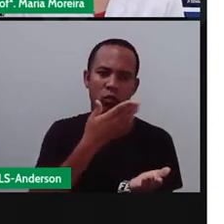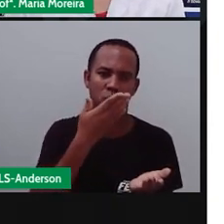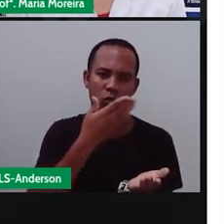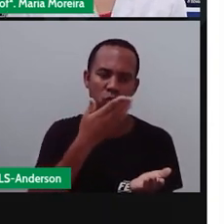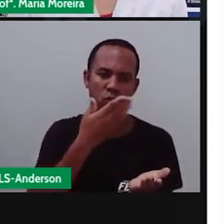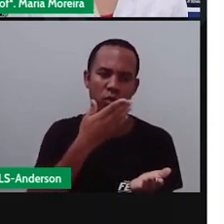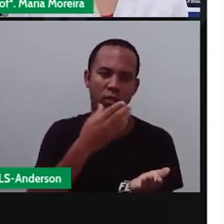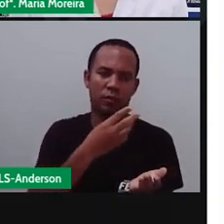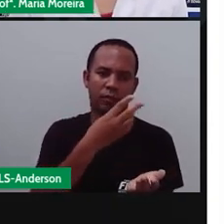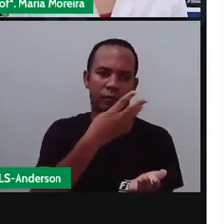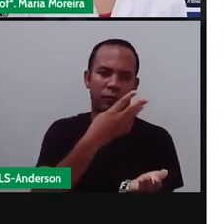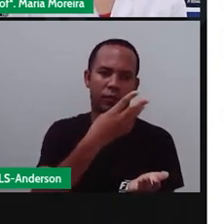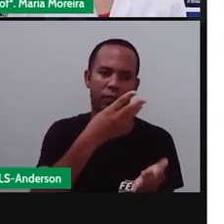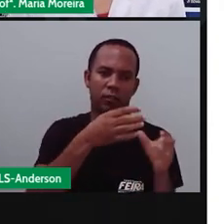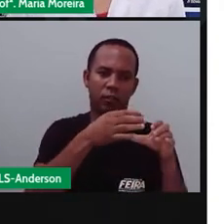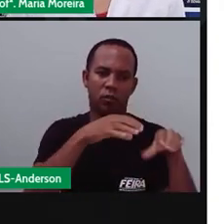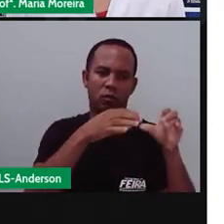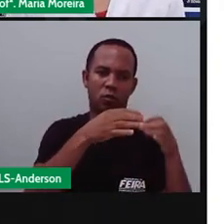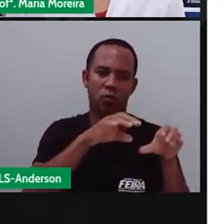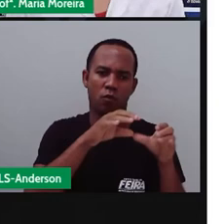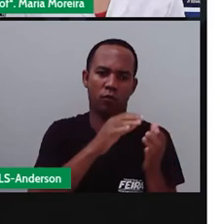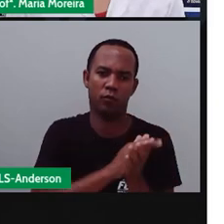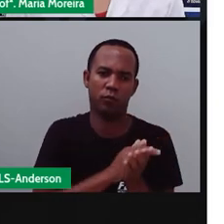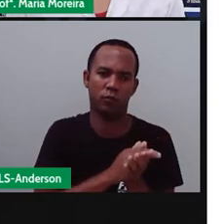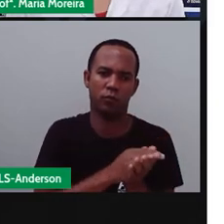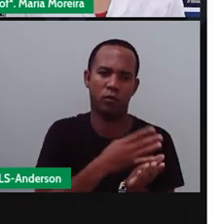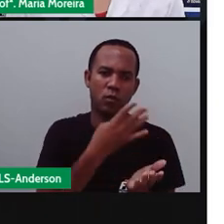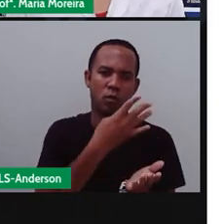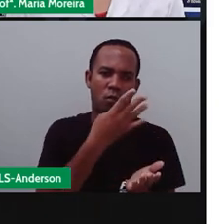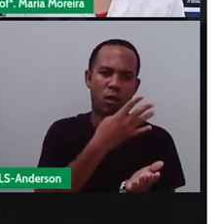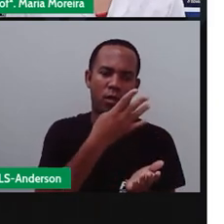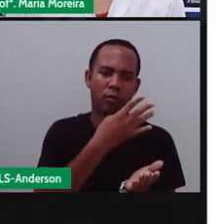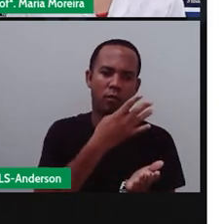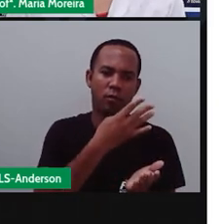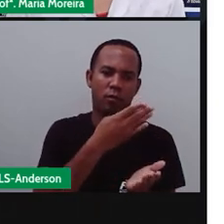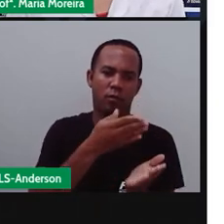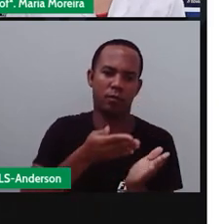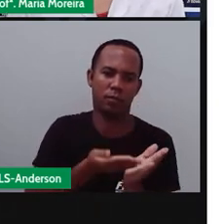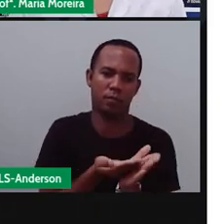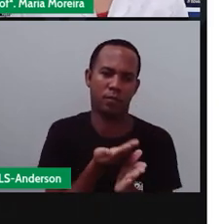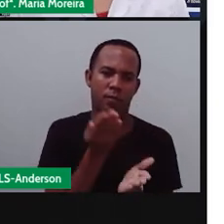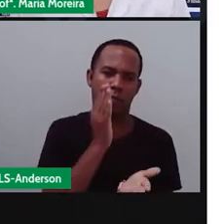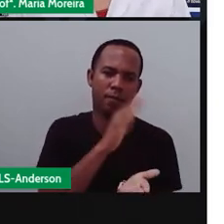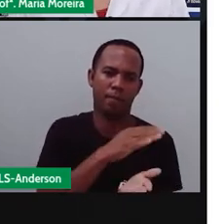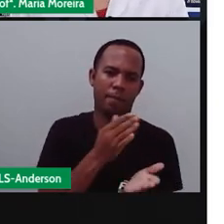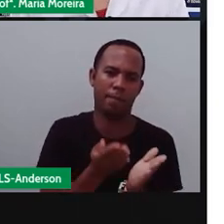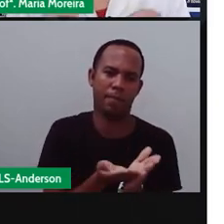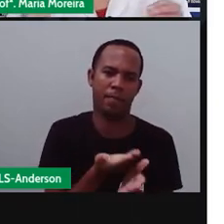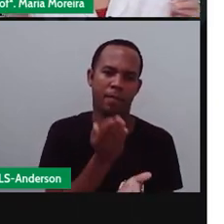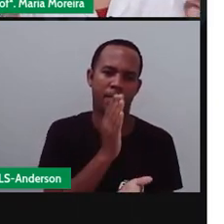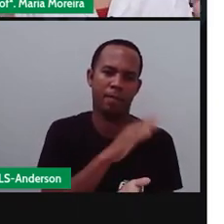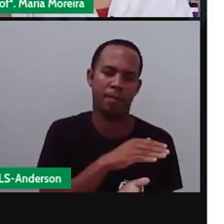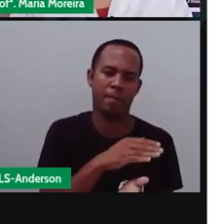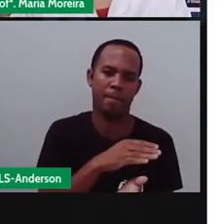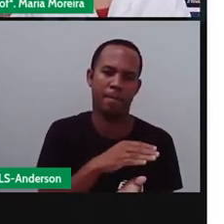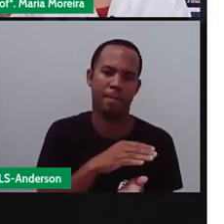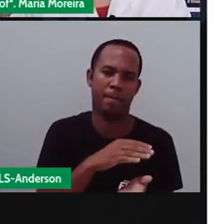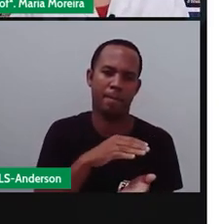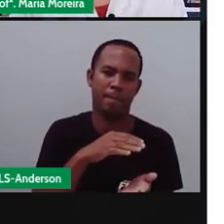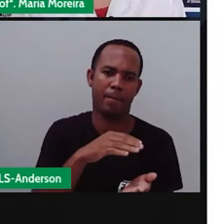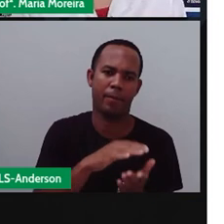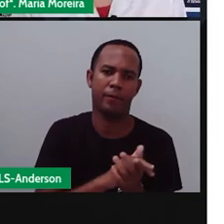açúcar, 3 ovos e o quê? 4 colheres de margarina. Então, aí são o quê? Os